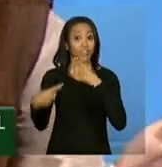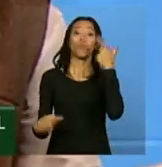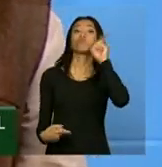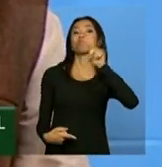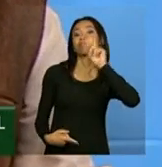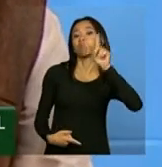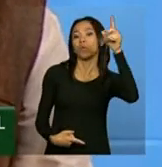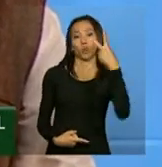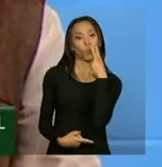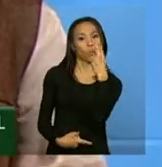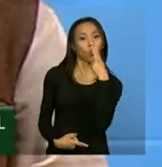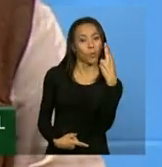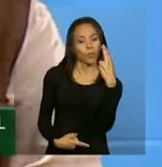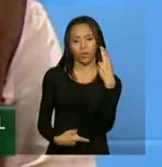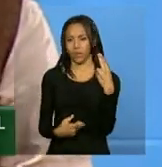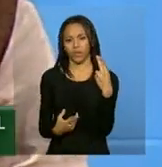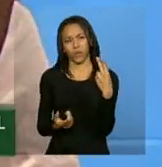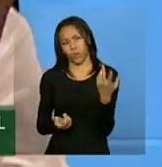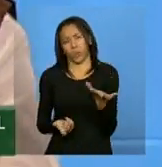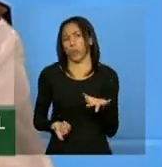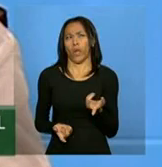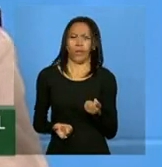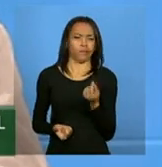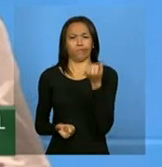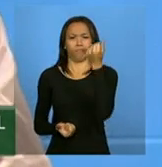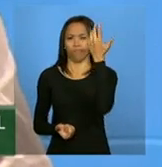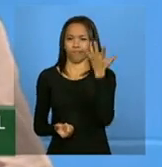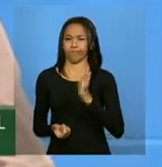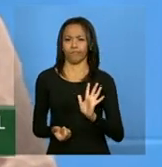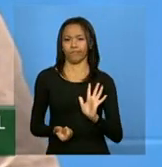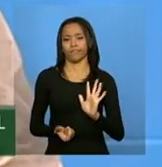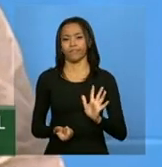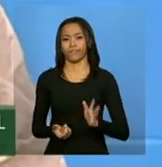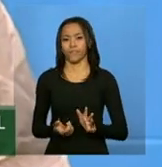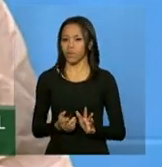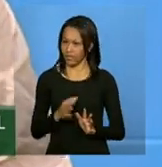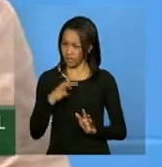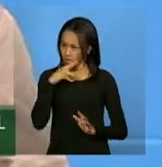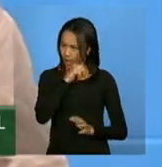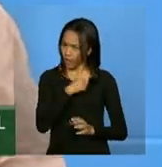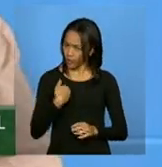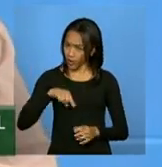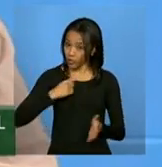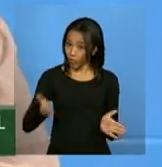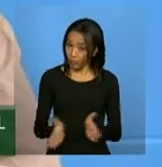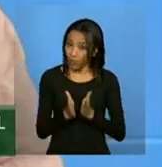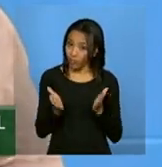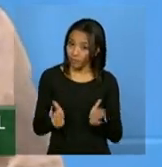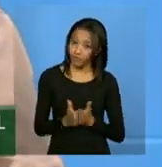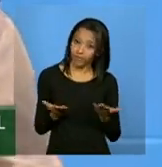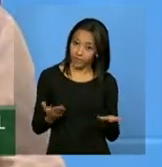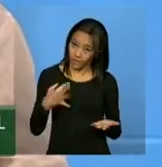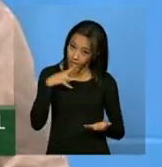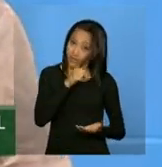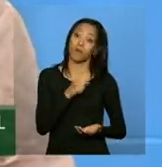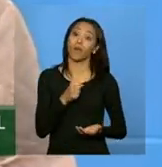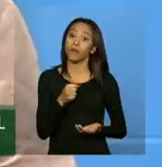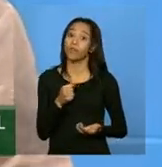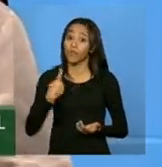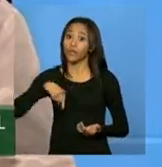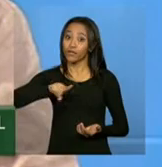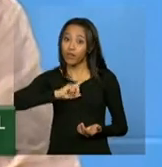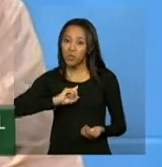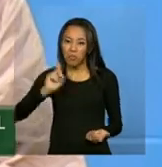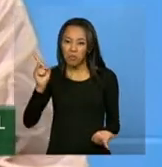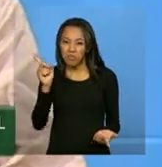em tabaco, não é uma grande quantidade de dinheiro. Será que nós somos tão pobres assim? Será que nós somos tão